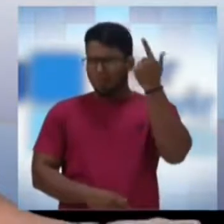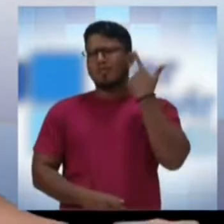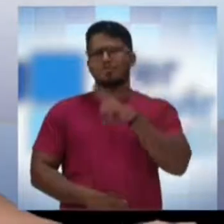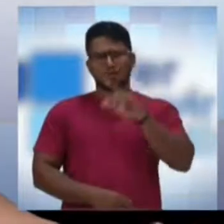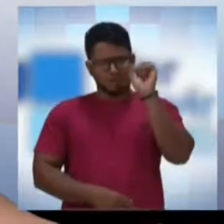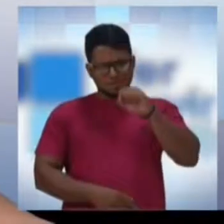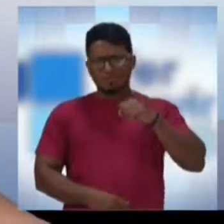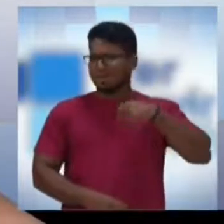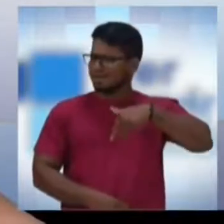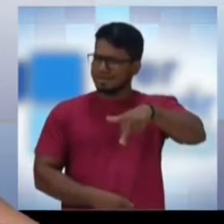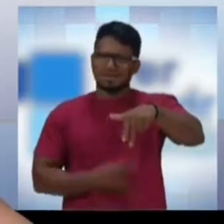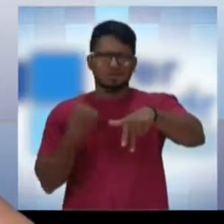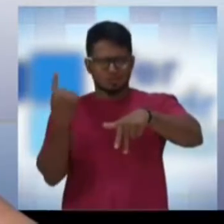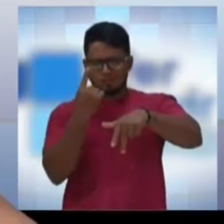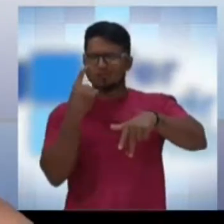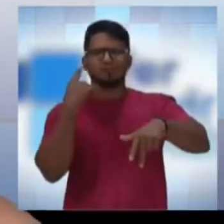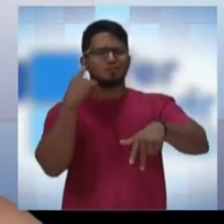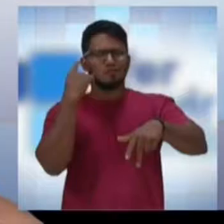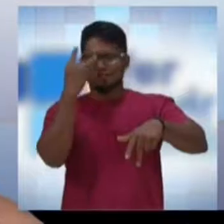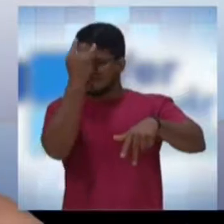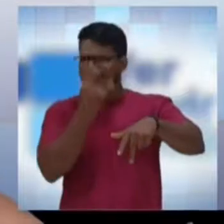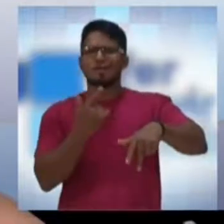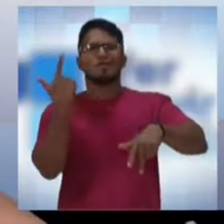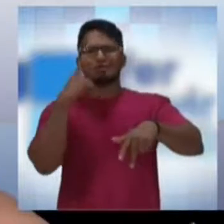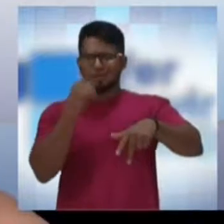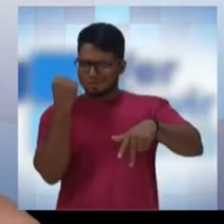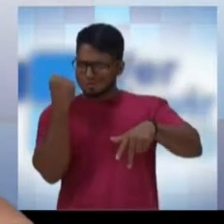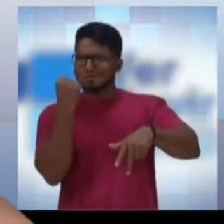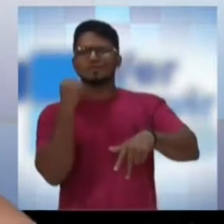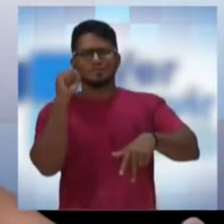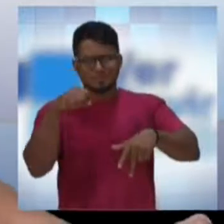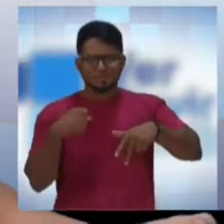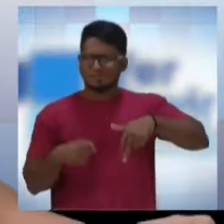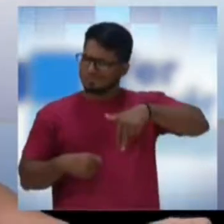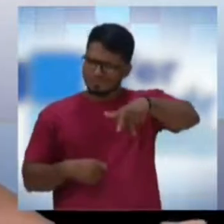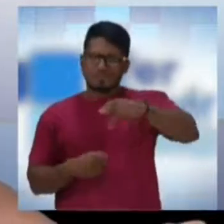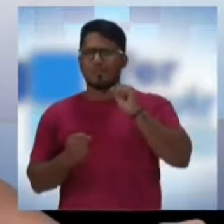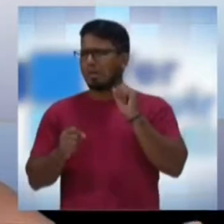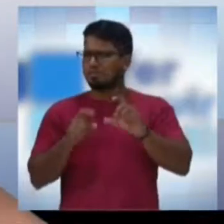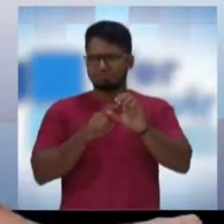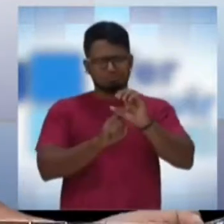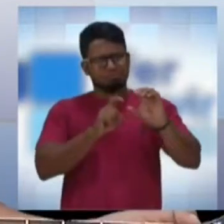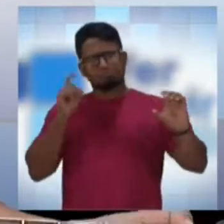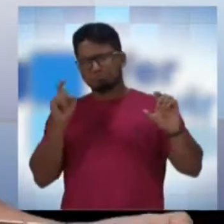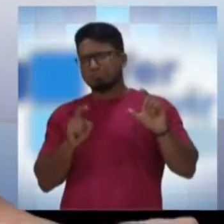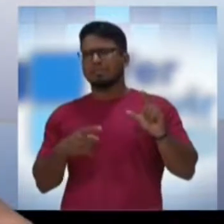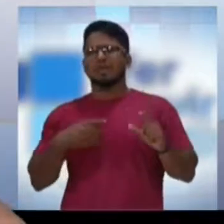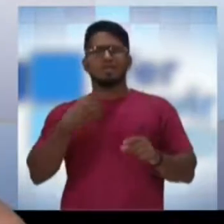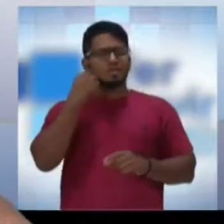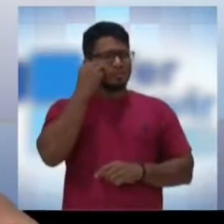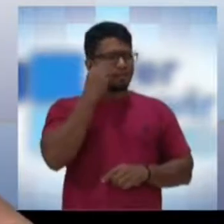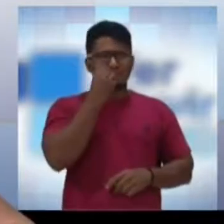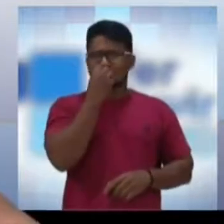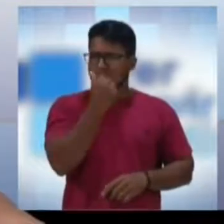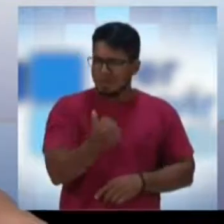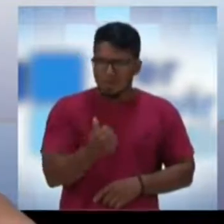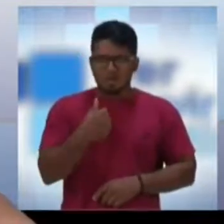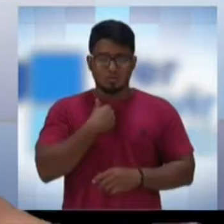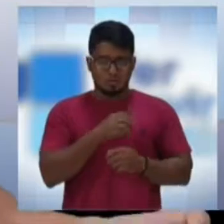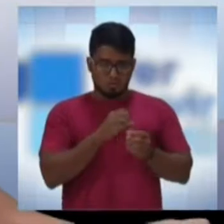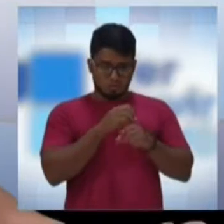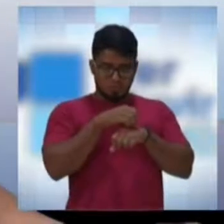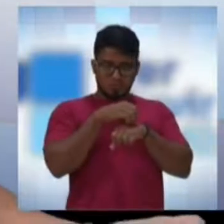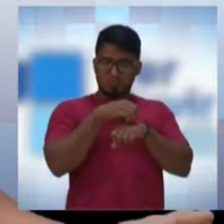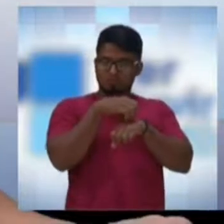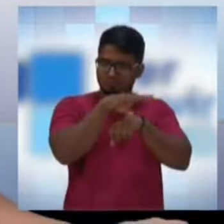capazes de aprender a andar só, todos são capazes de ter sua própria independência, né? E está sendo uma experiência muito boa, que eu estou podendo passar